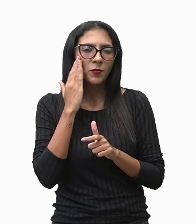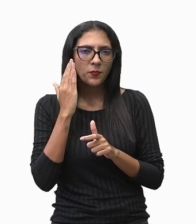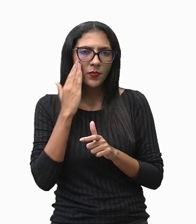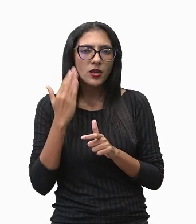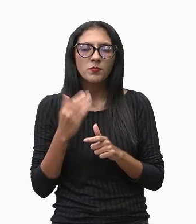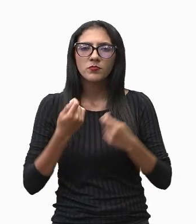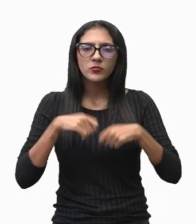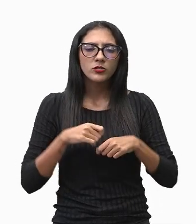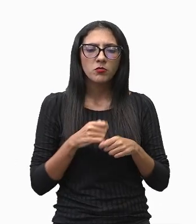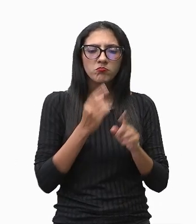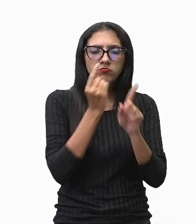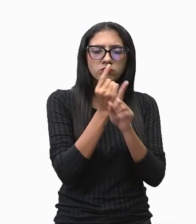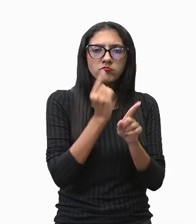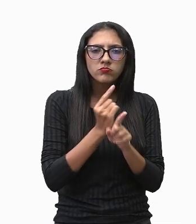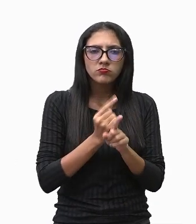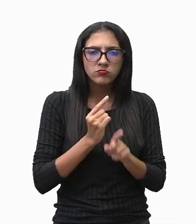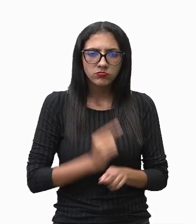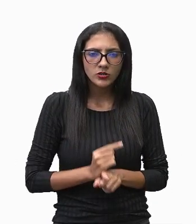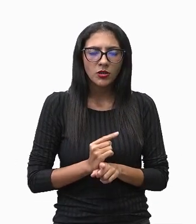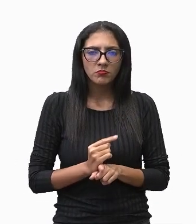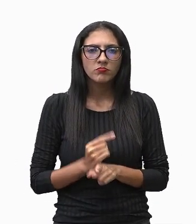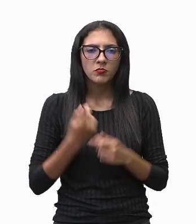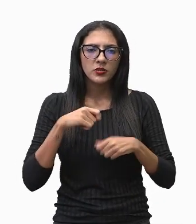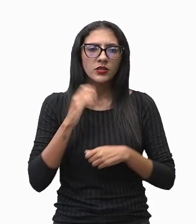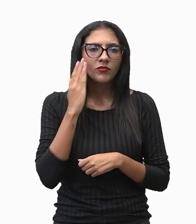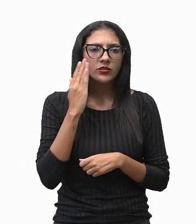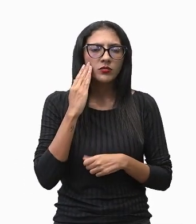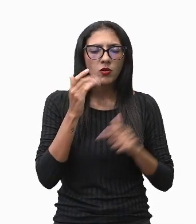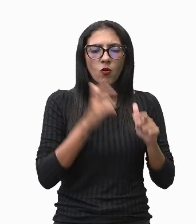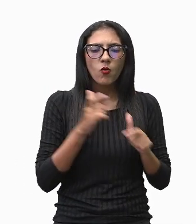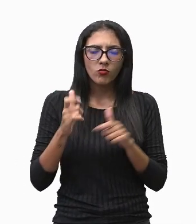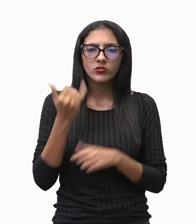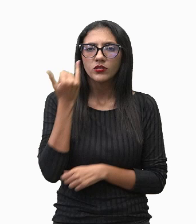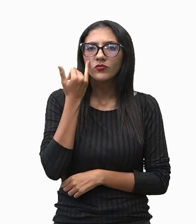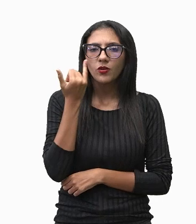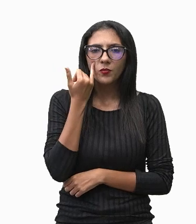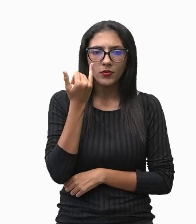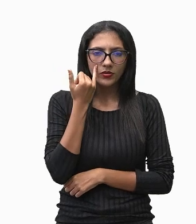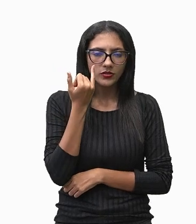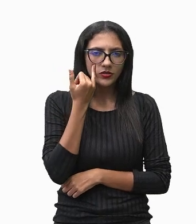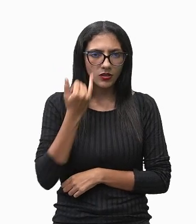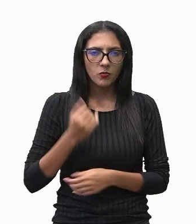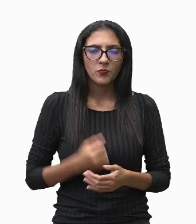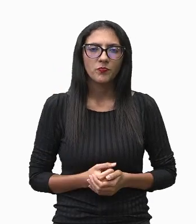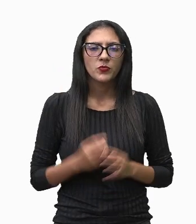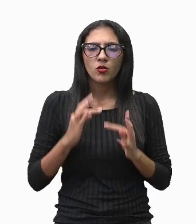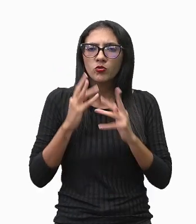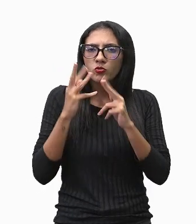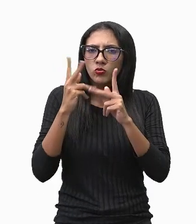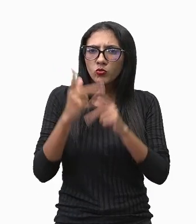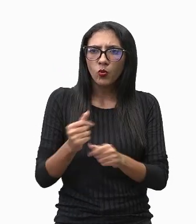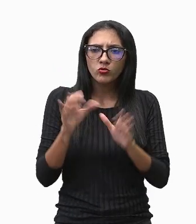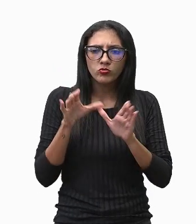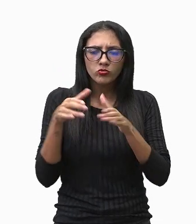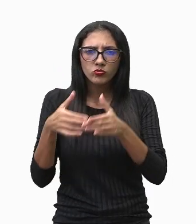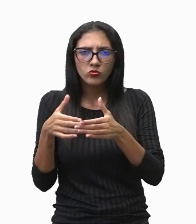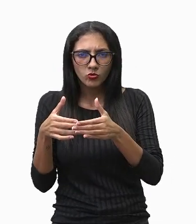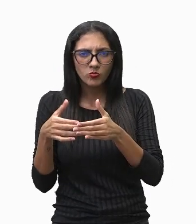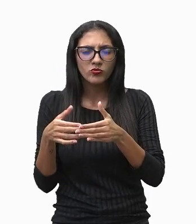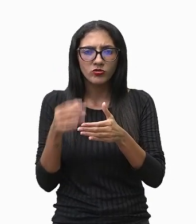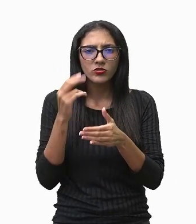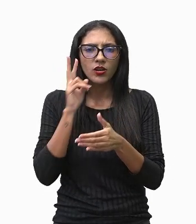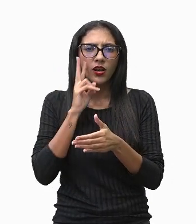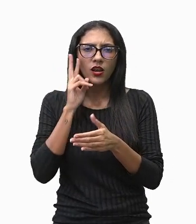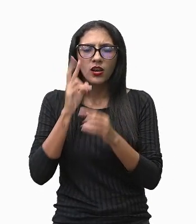que o Talibã ele entregasse Osama Bin Laden e os integrantes do grupo